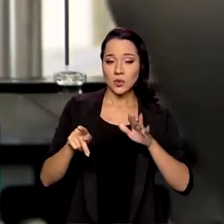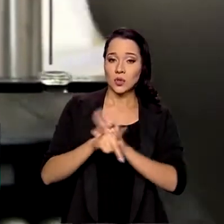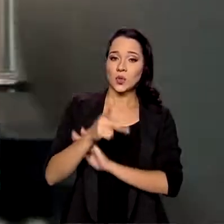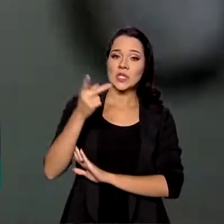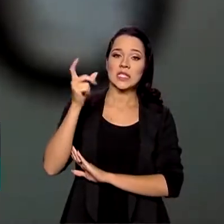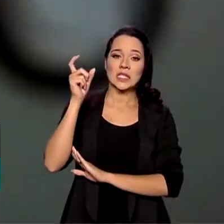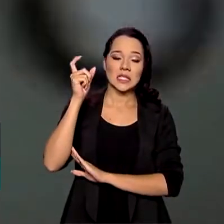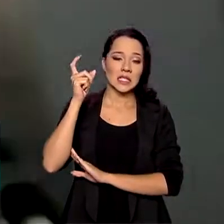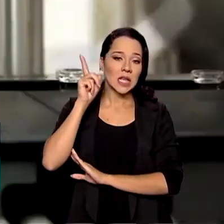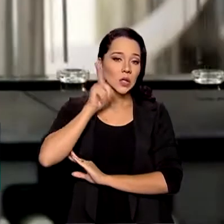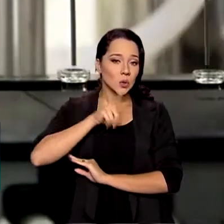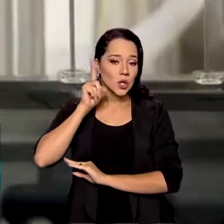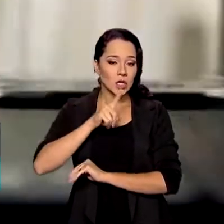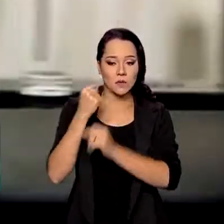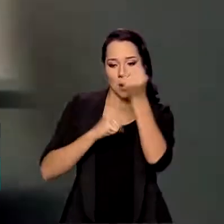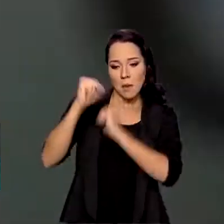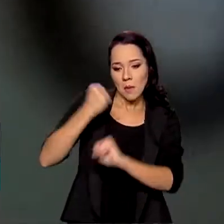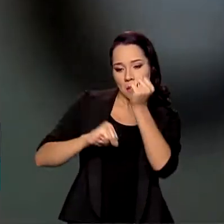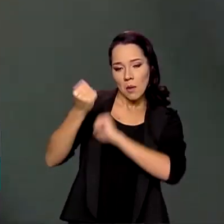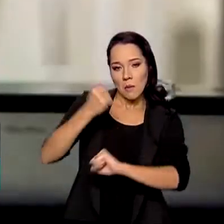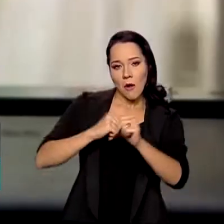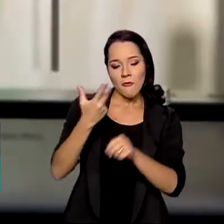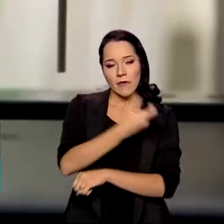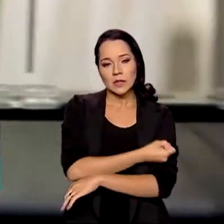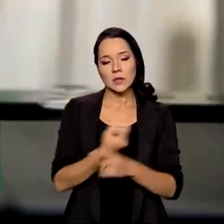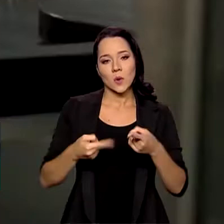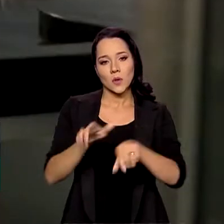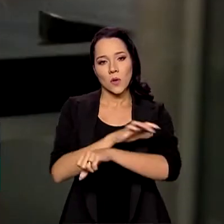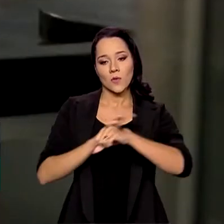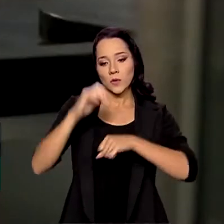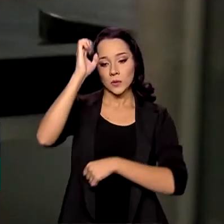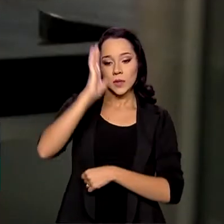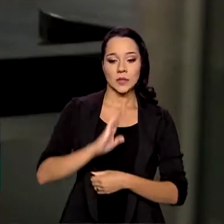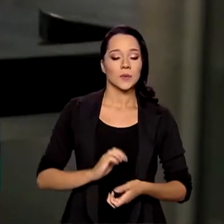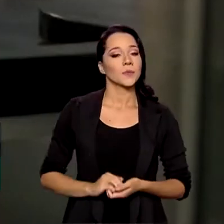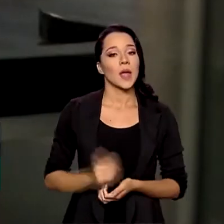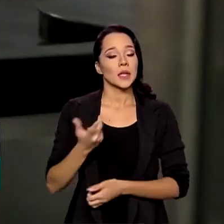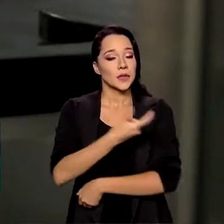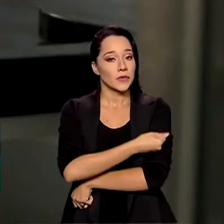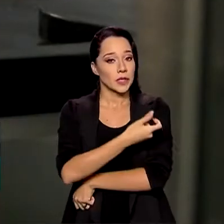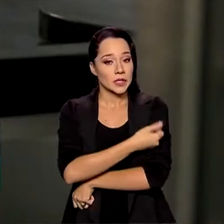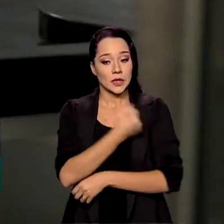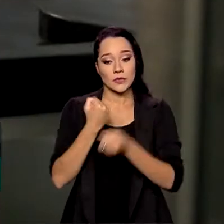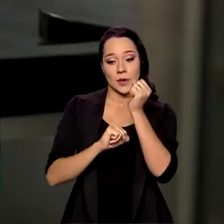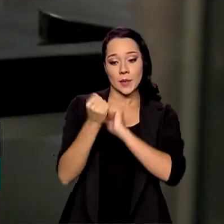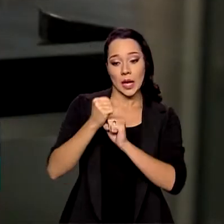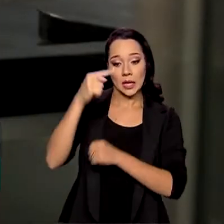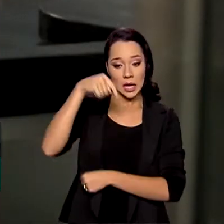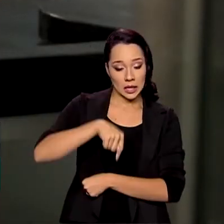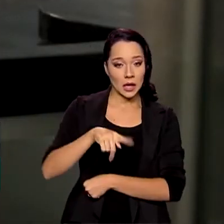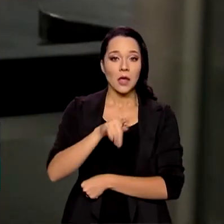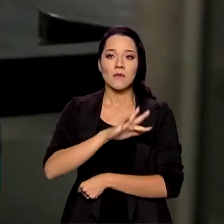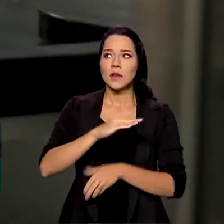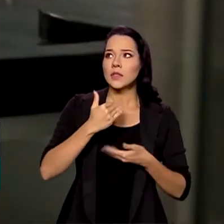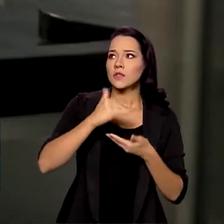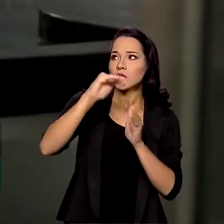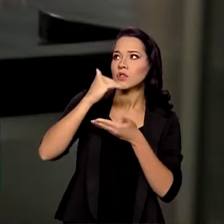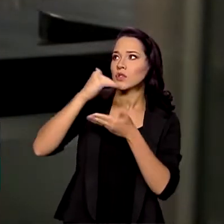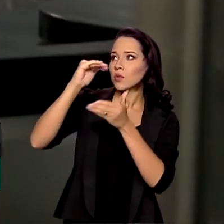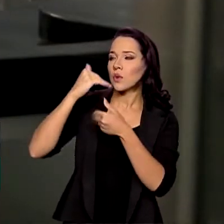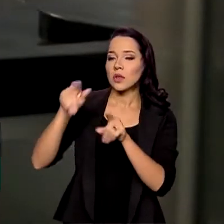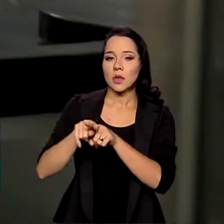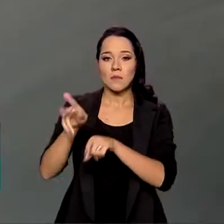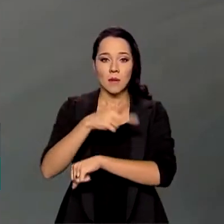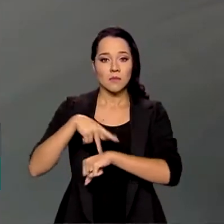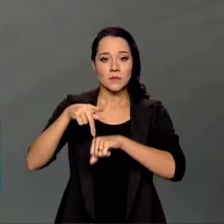Unidos, para a produção de vacinas contra a Covid-19 no Brasil. O imunizante fabricado aqui será distribuído também para